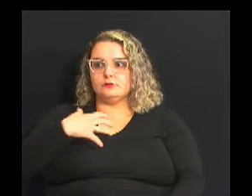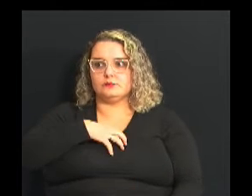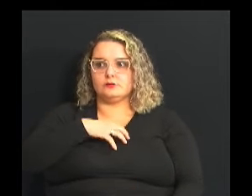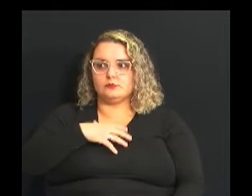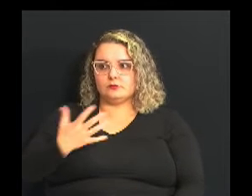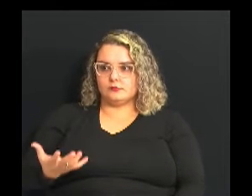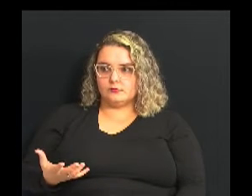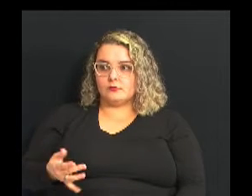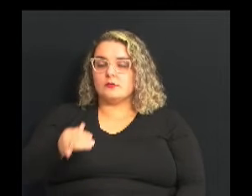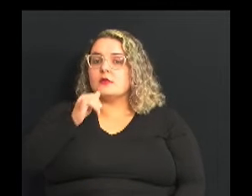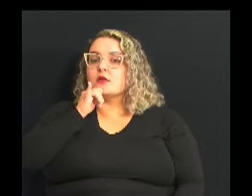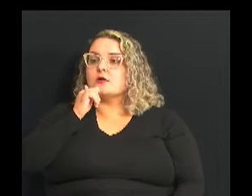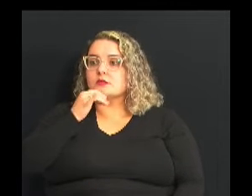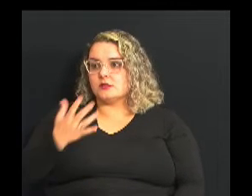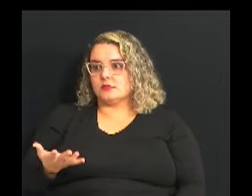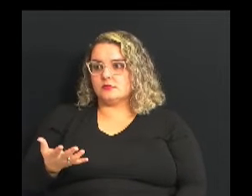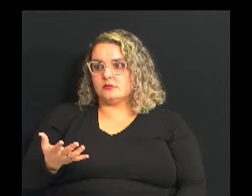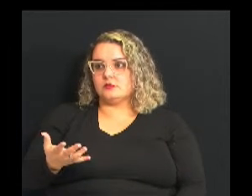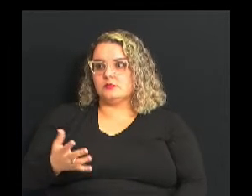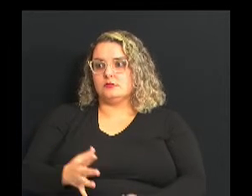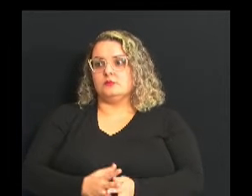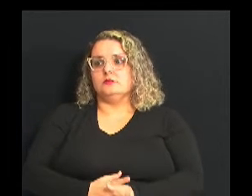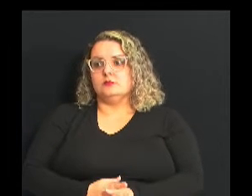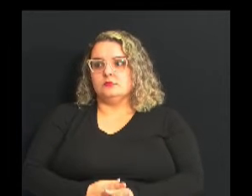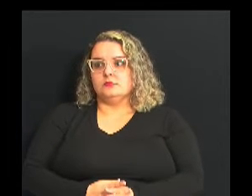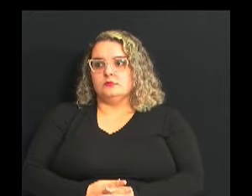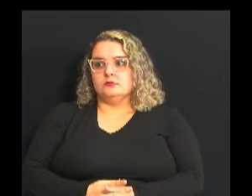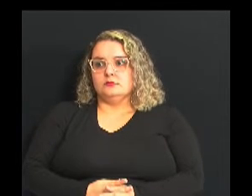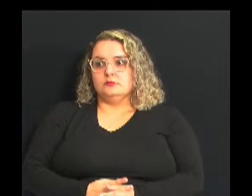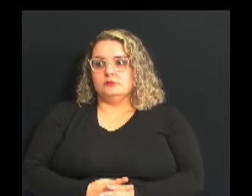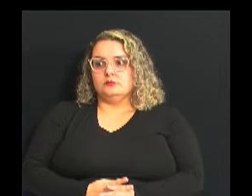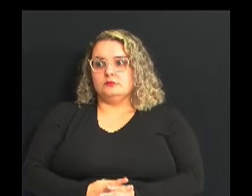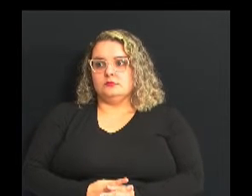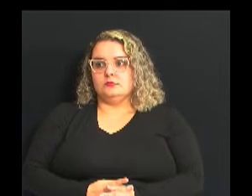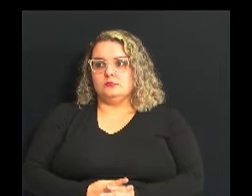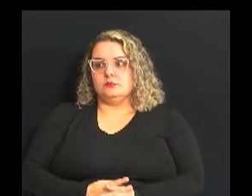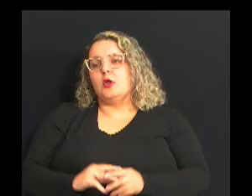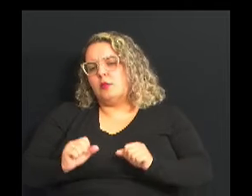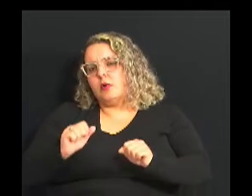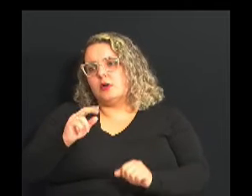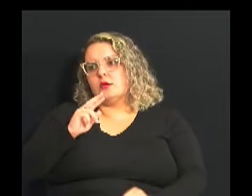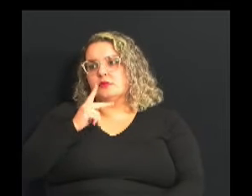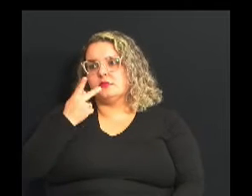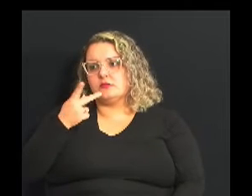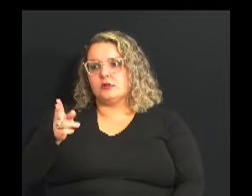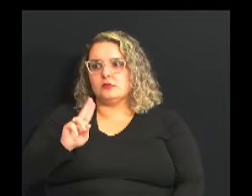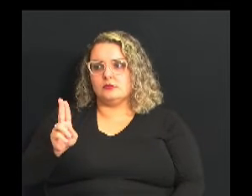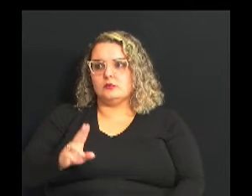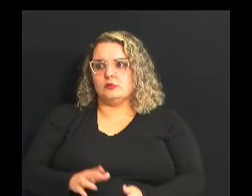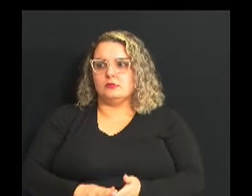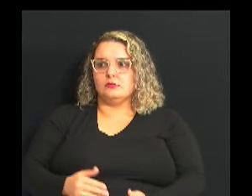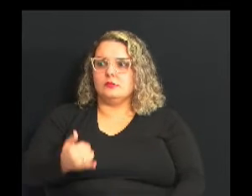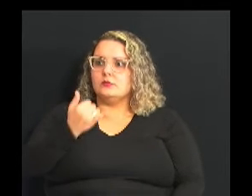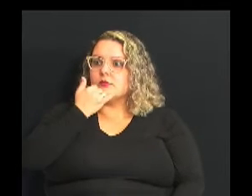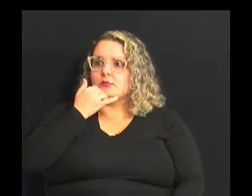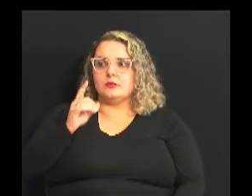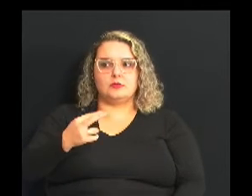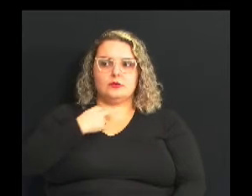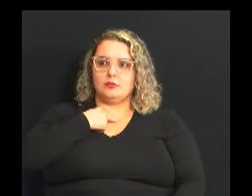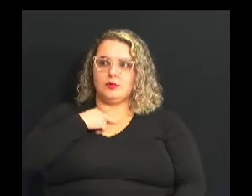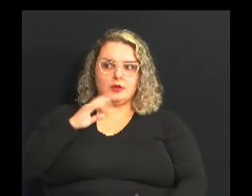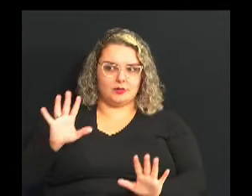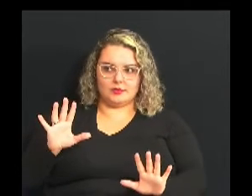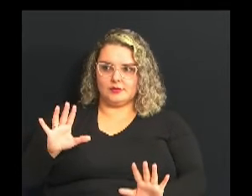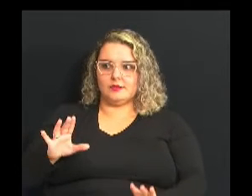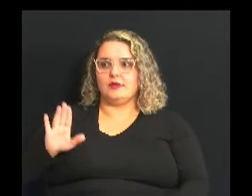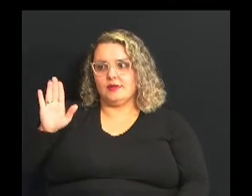Um exemplo, por exemplo, eu tive acho que eu posso até citar o nome do vereador. Não, minto, é candidato a deputado, então não vou citar o